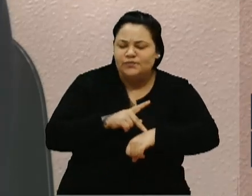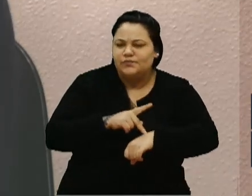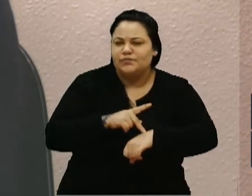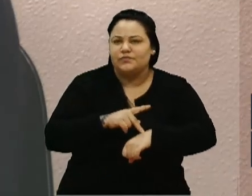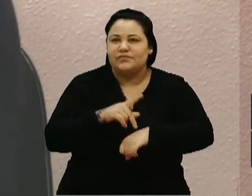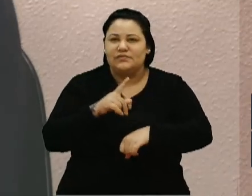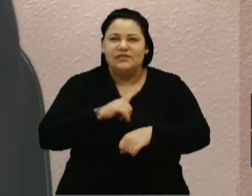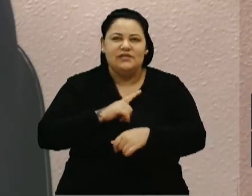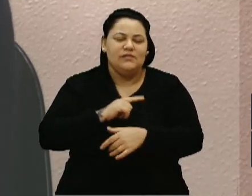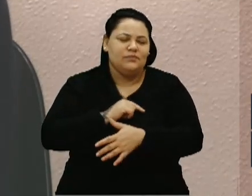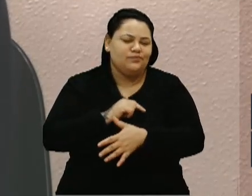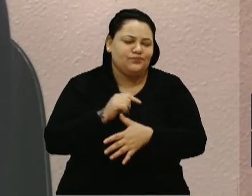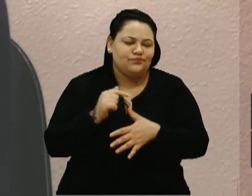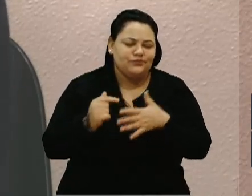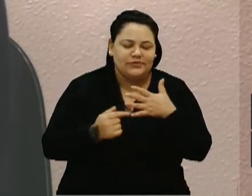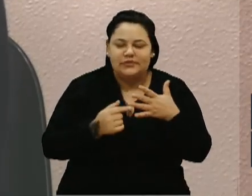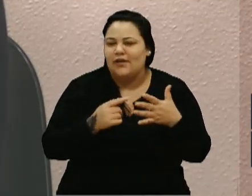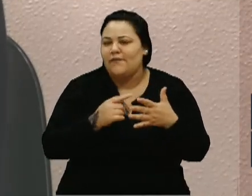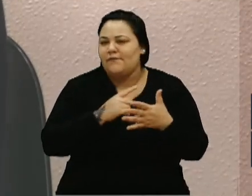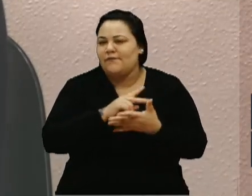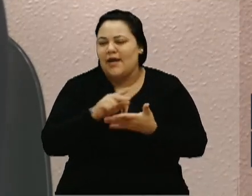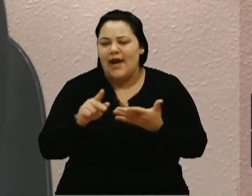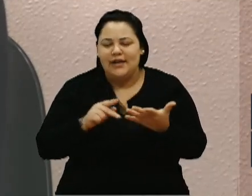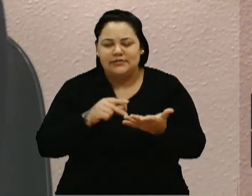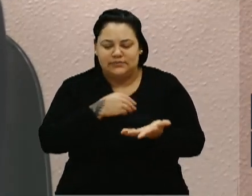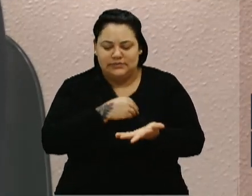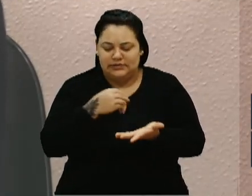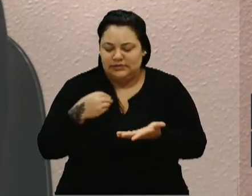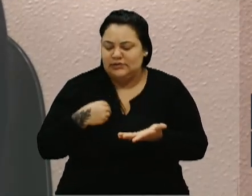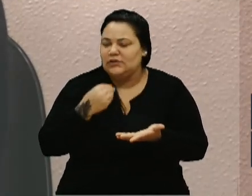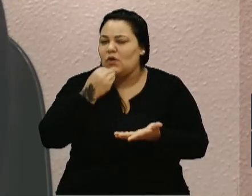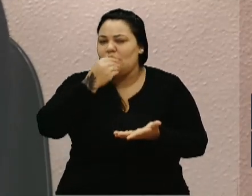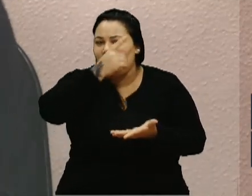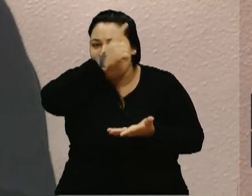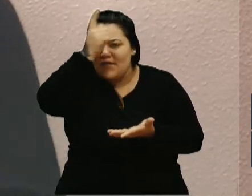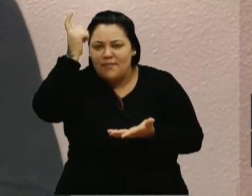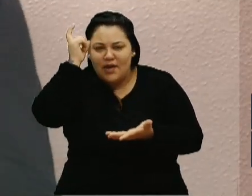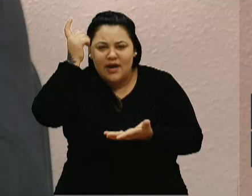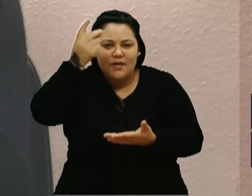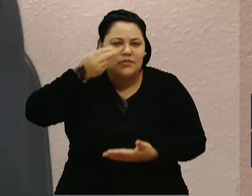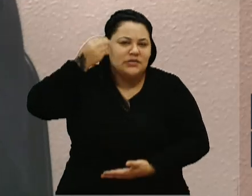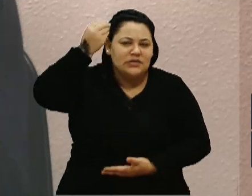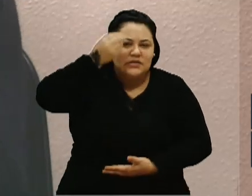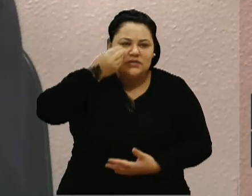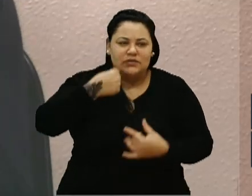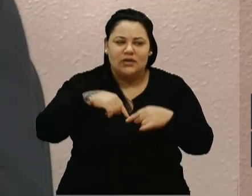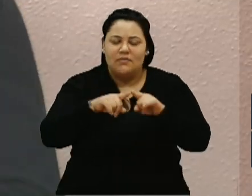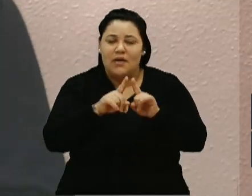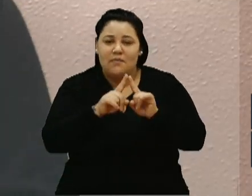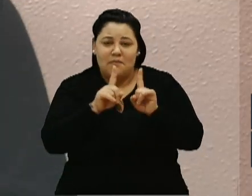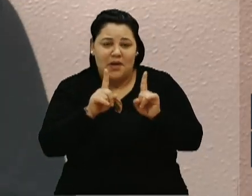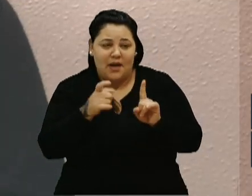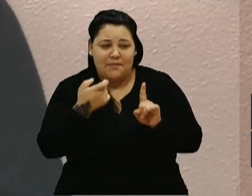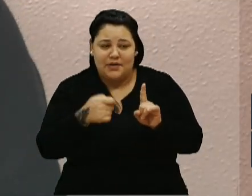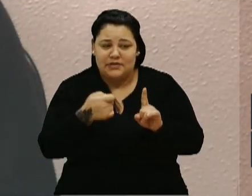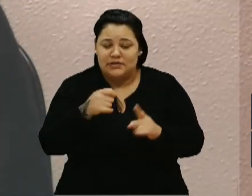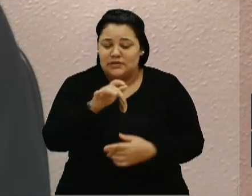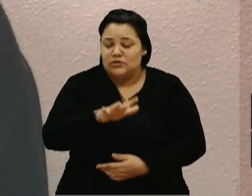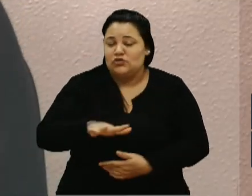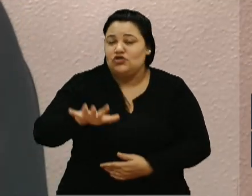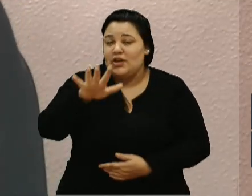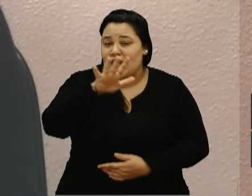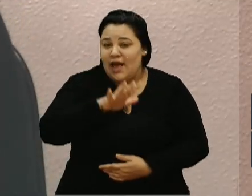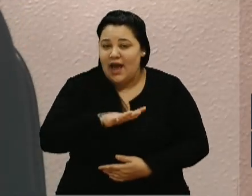nós temos a medicina, obviamente, a enfermagem, a psicologia, mas é preciso, como toda doença, que